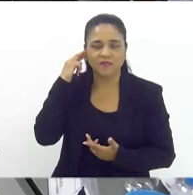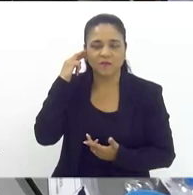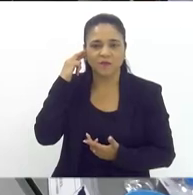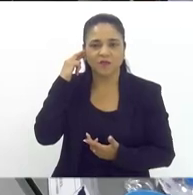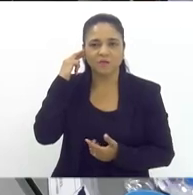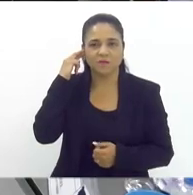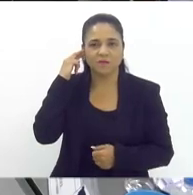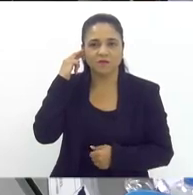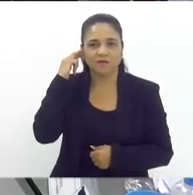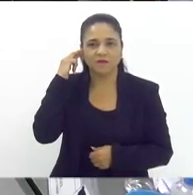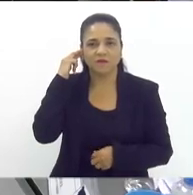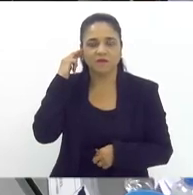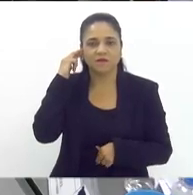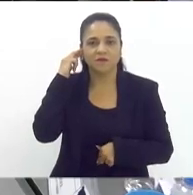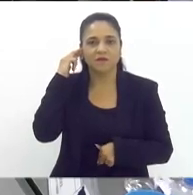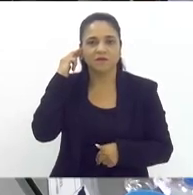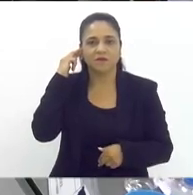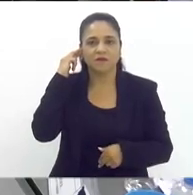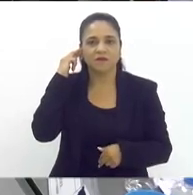Essa